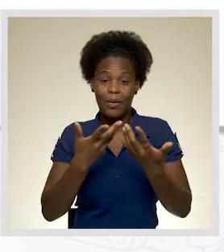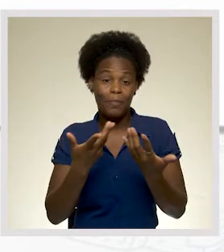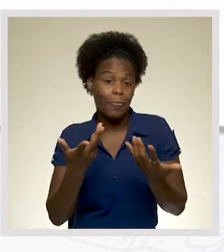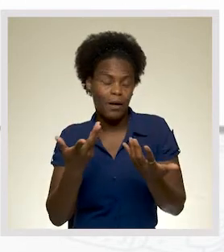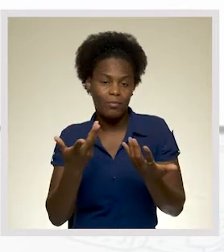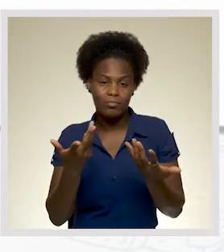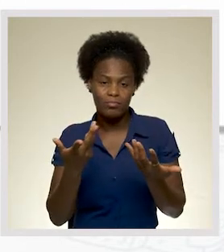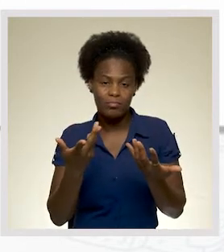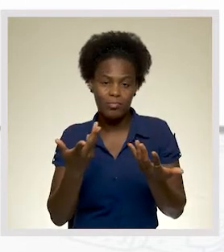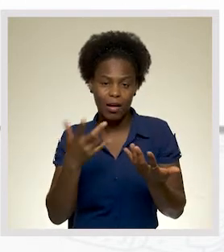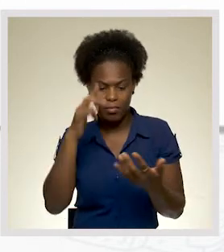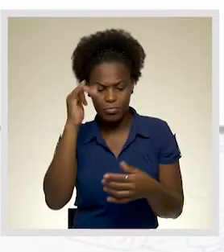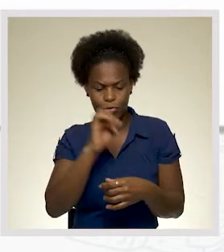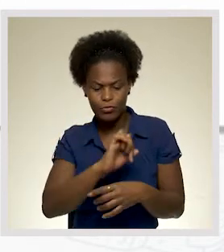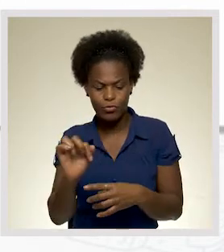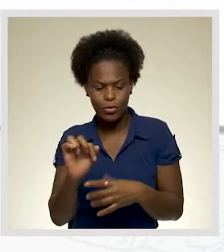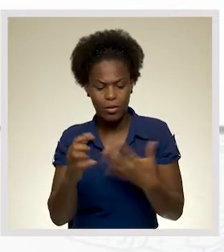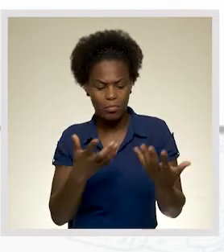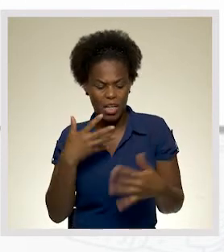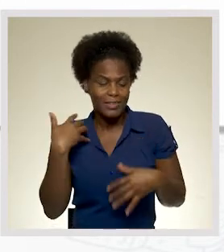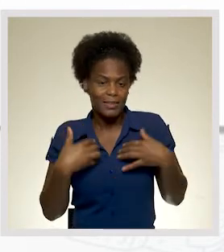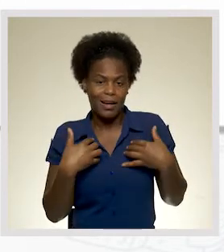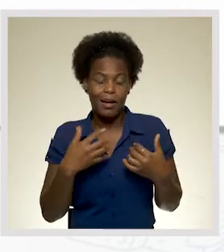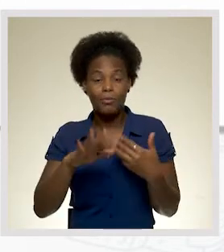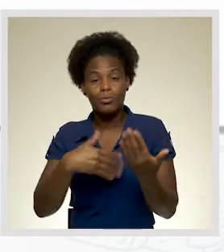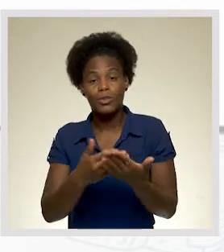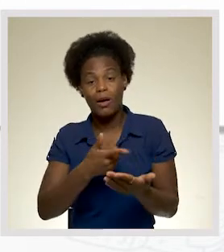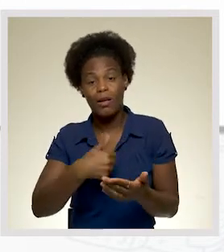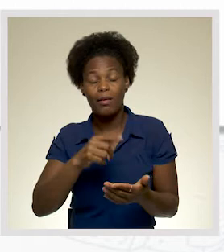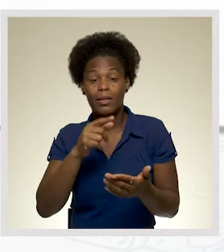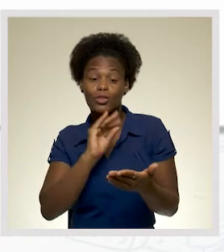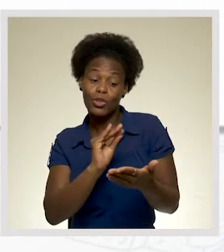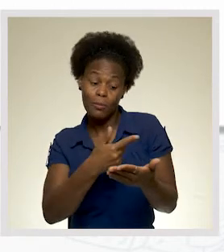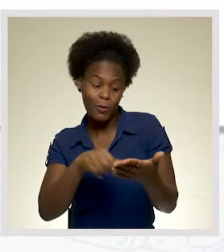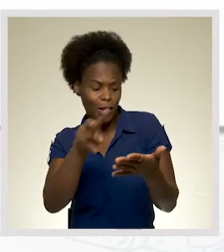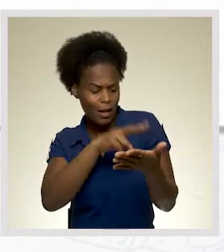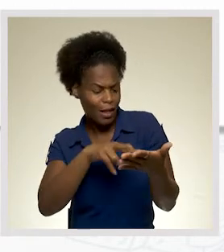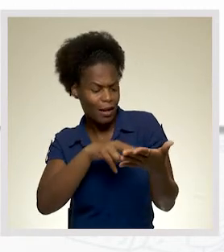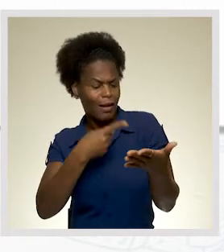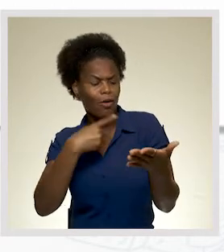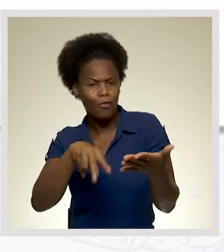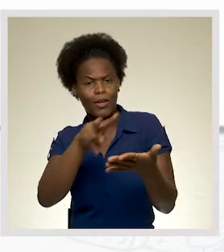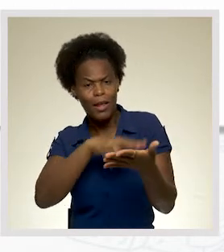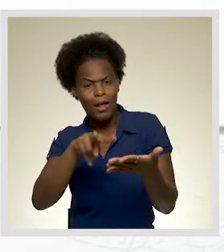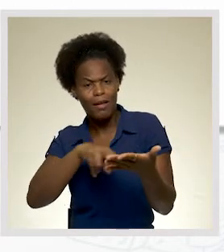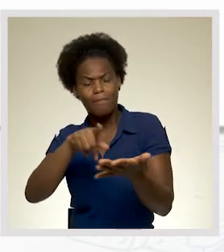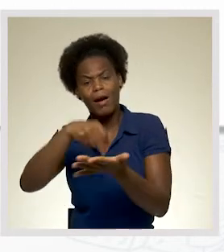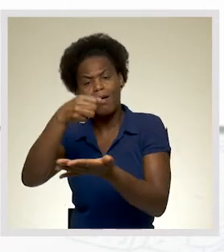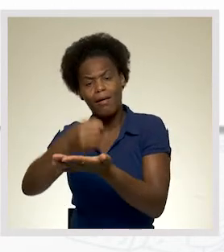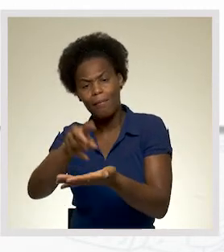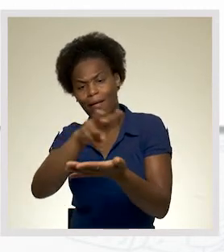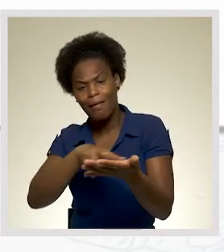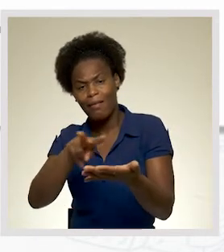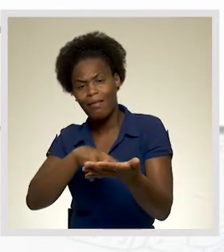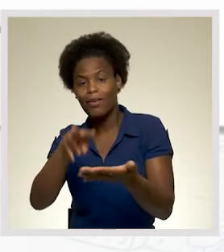nos proporcionam, compelindo-nos a ler e reler indefinidamente os seus